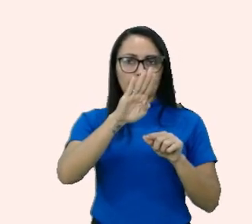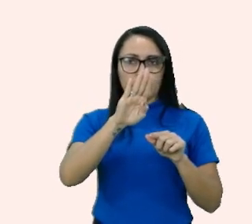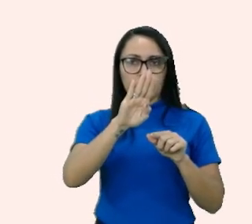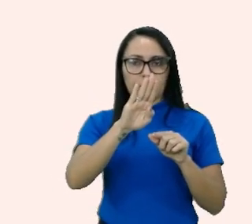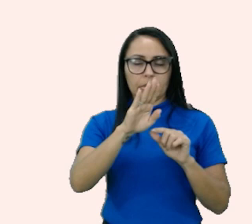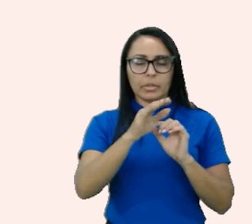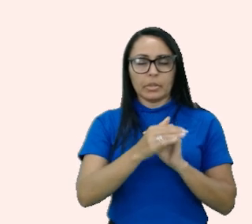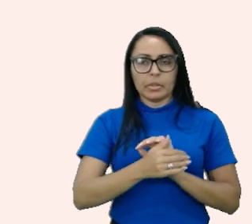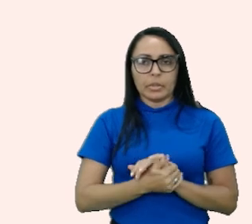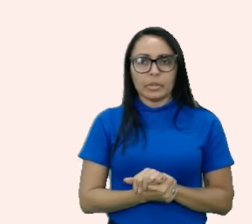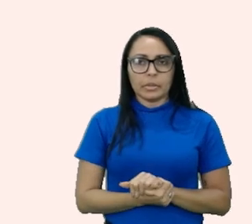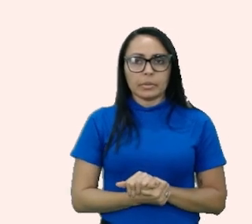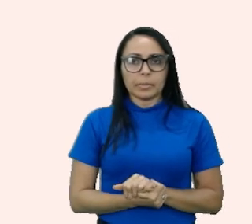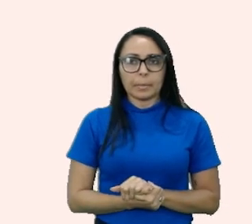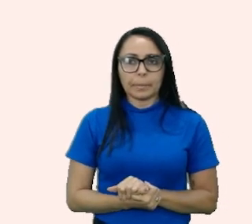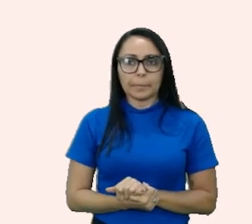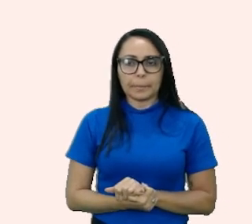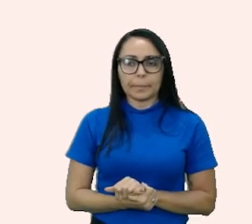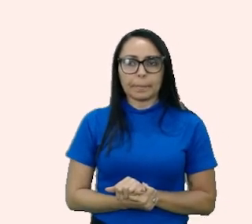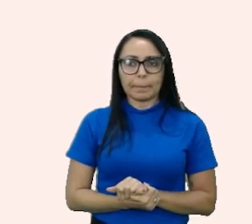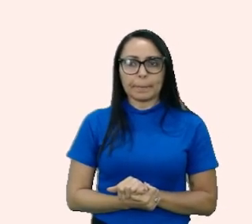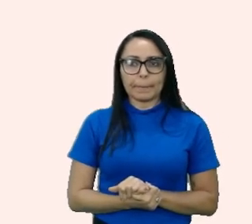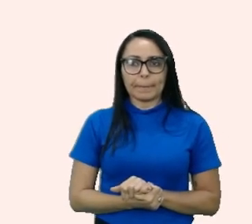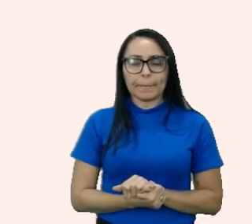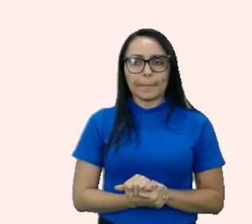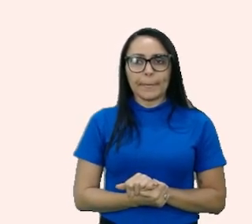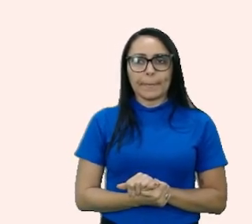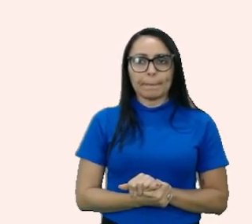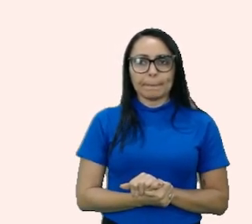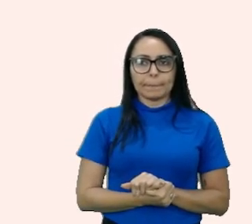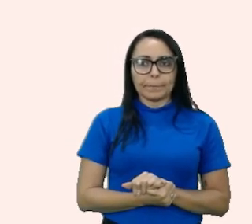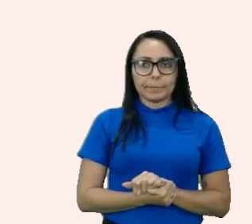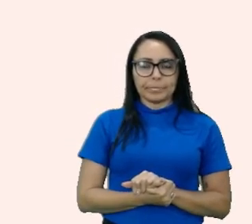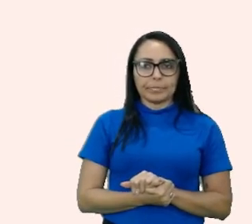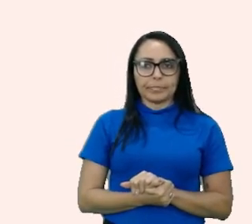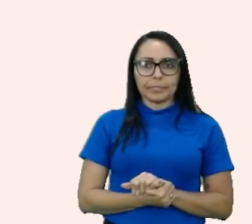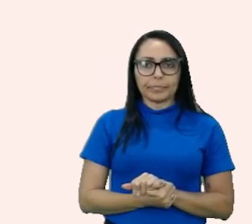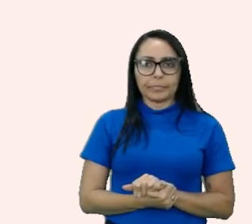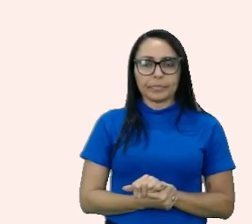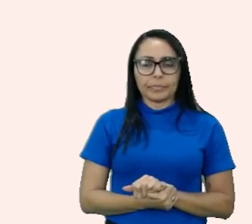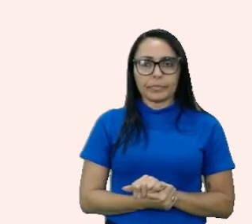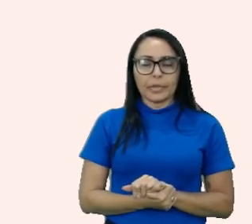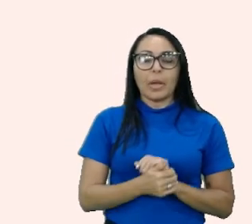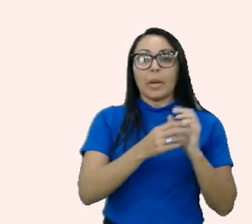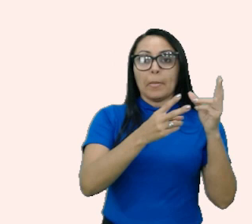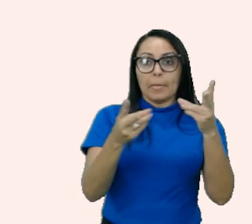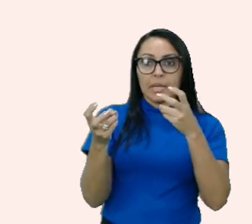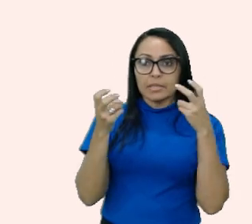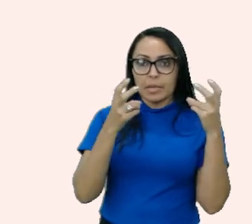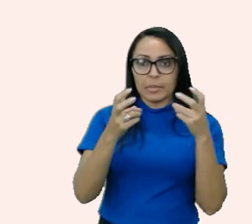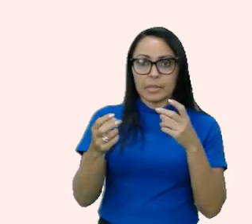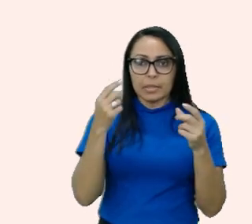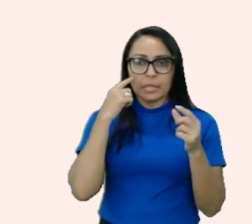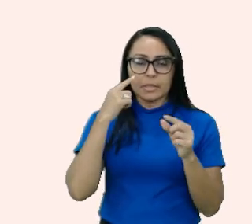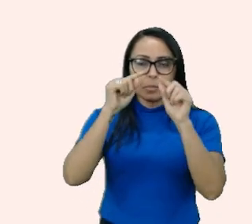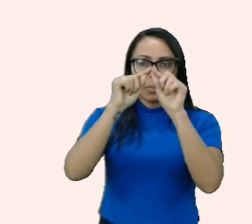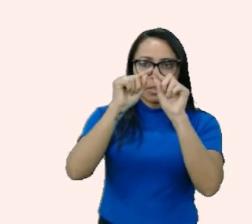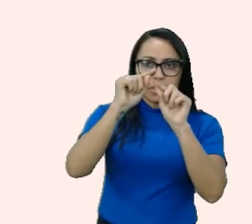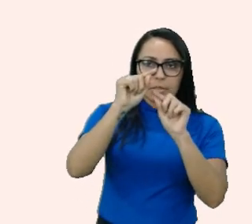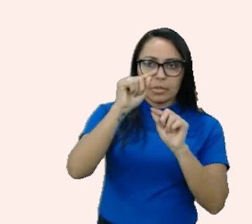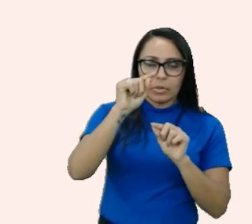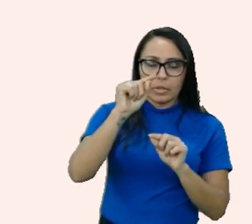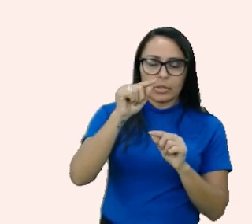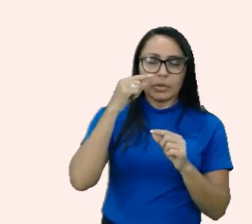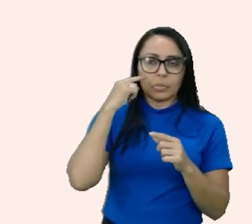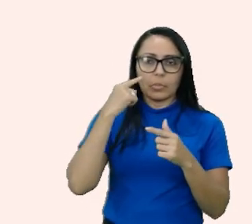Deixa eu marcar ele para você aqui, ó. Ponto A e o ponto B. Tu percebe que esse pedacinho aí é chamado de segmento de reta, porque ele